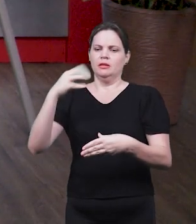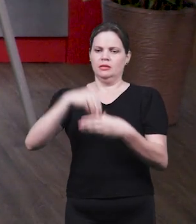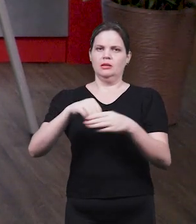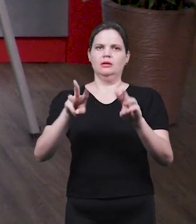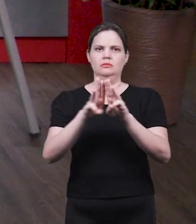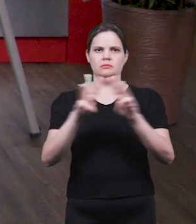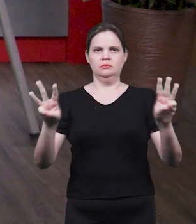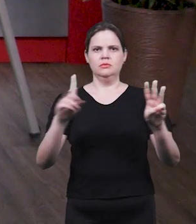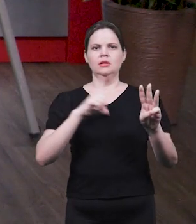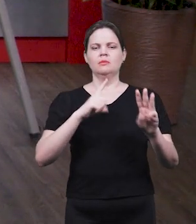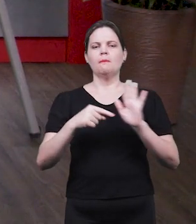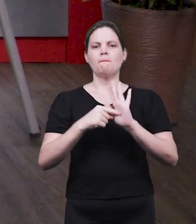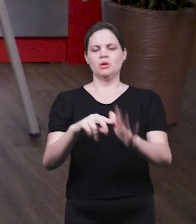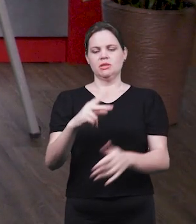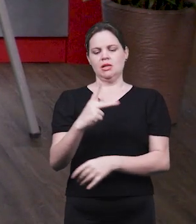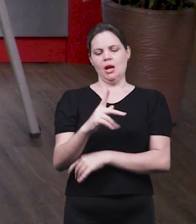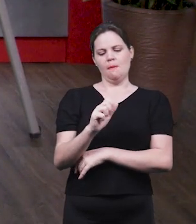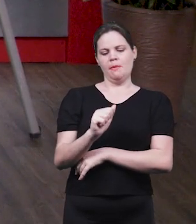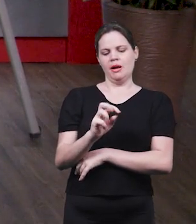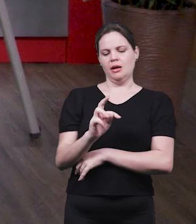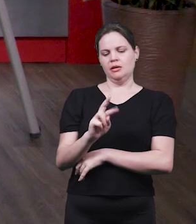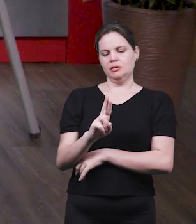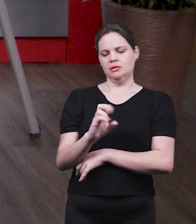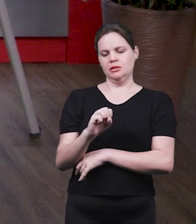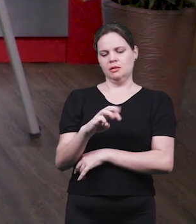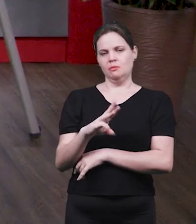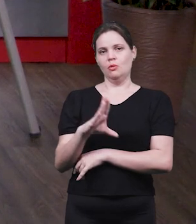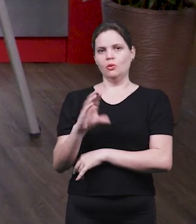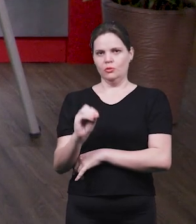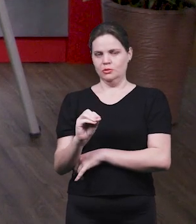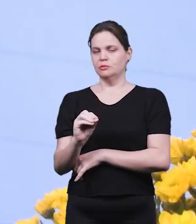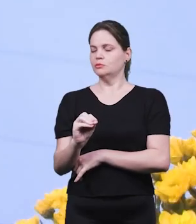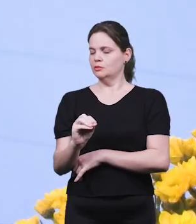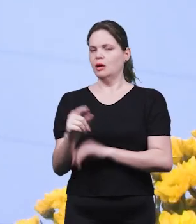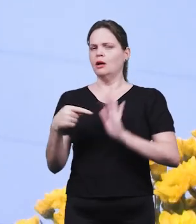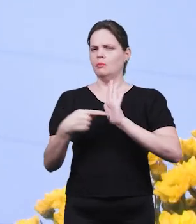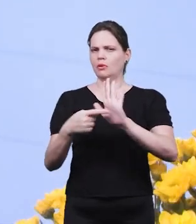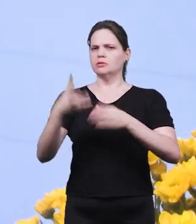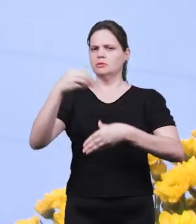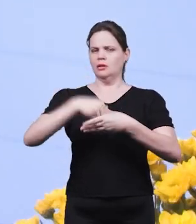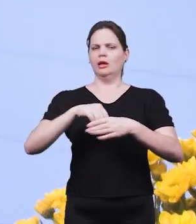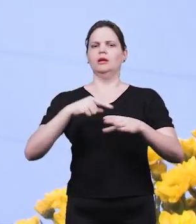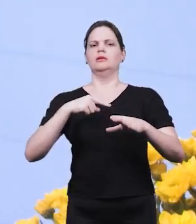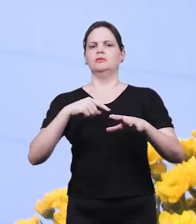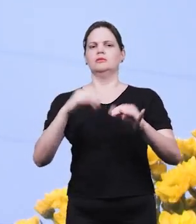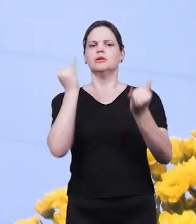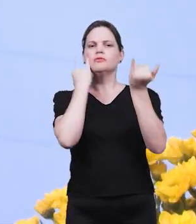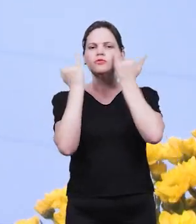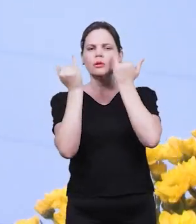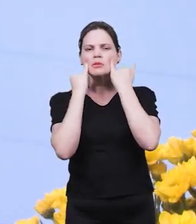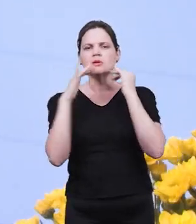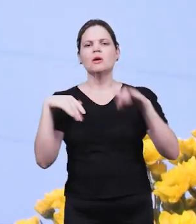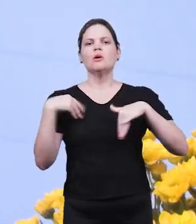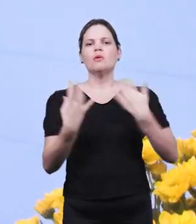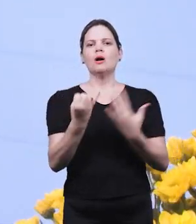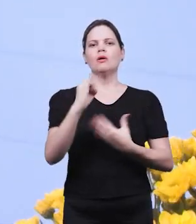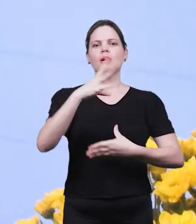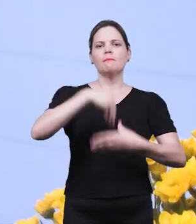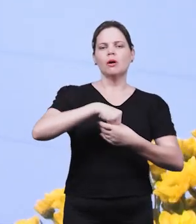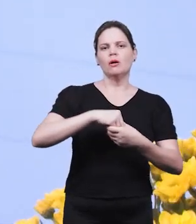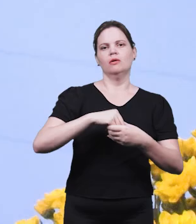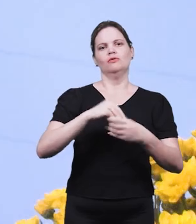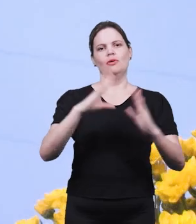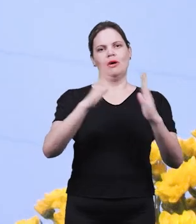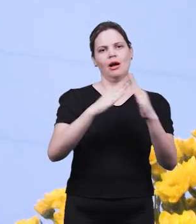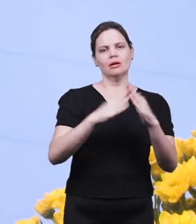lá, Patrimônio de Todos. E lá existem as informações, os imóveis estão cadastrados, aonde tem